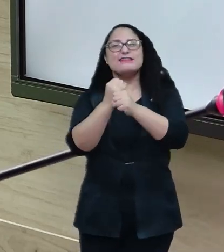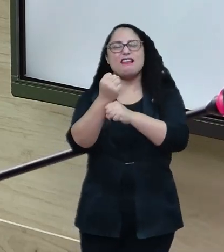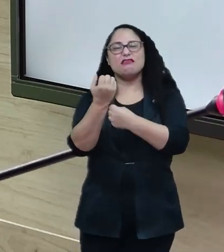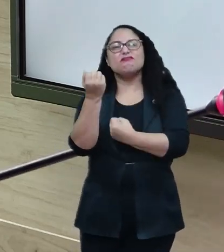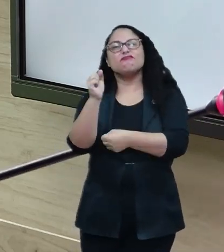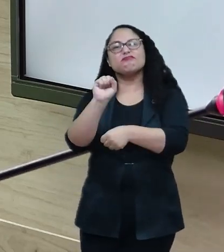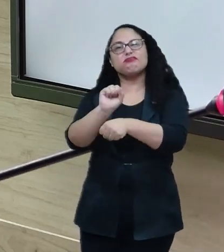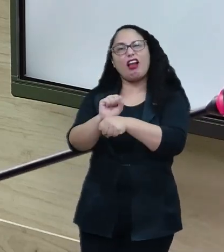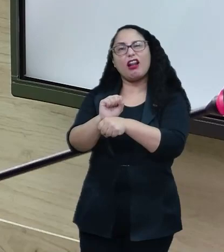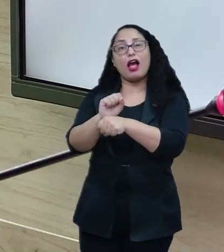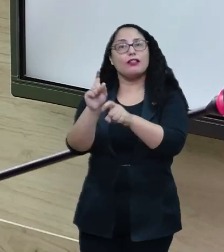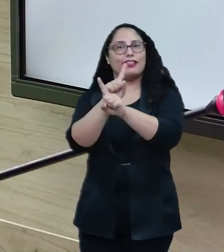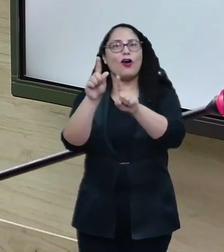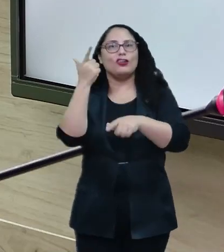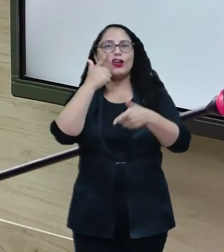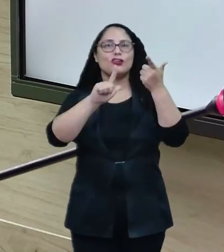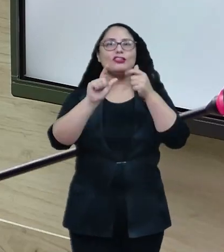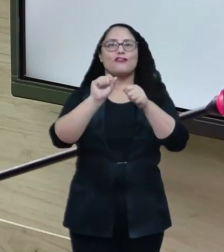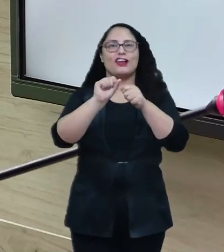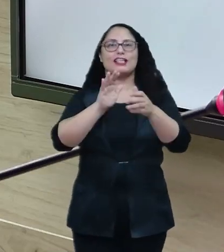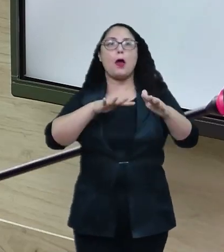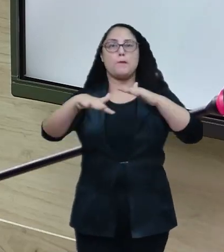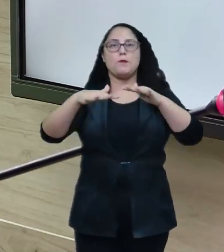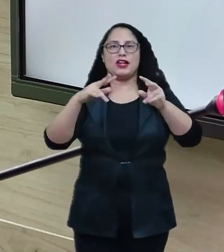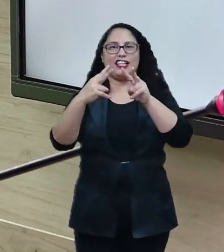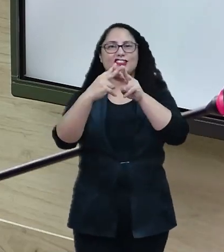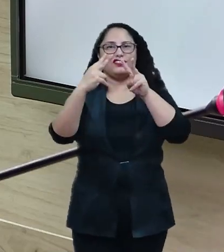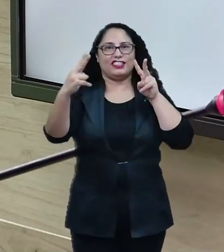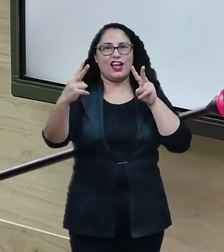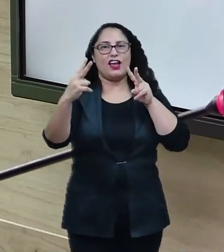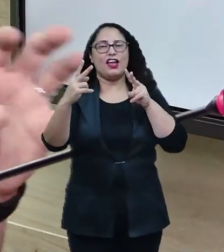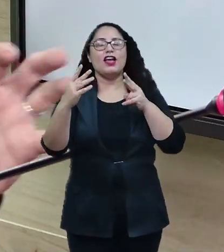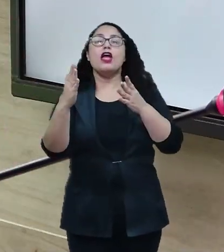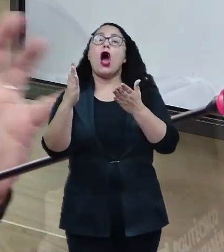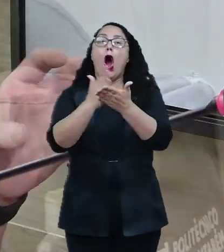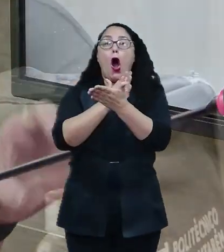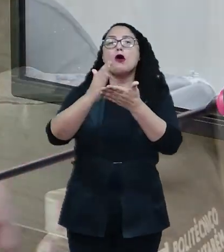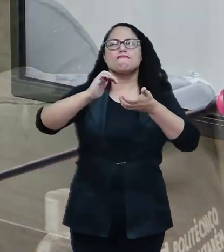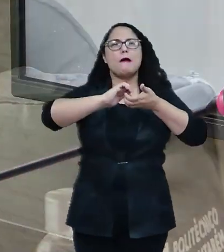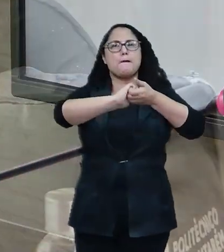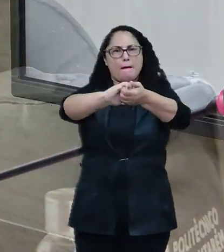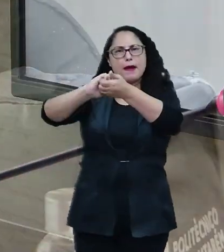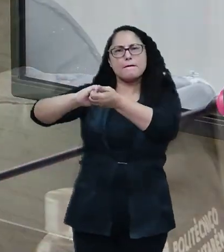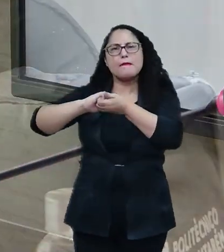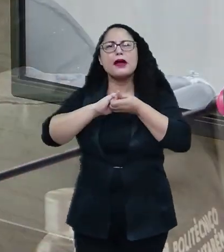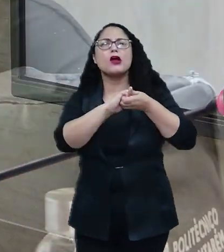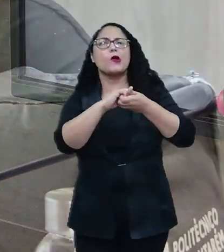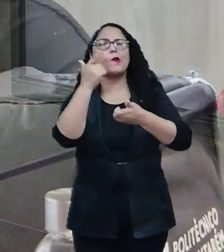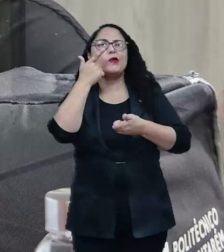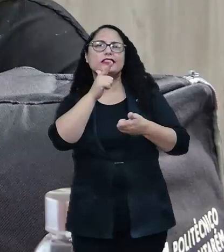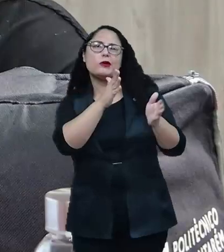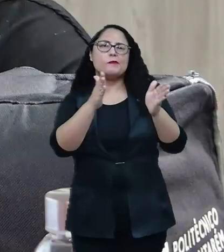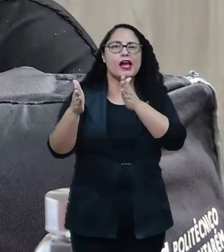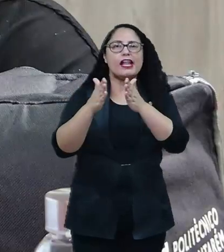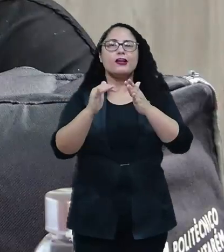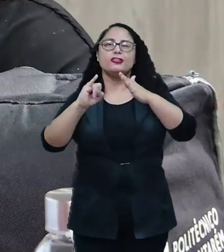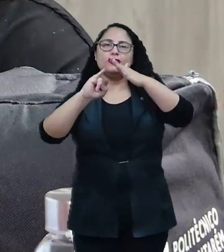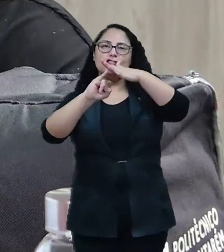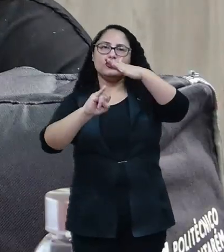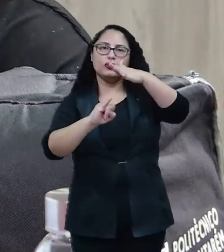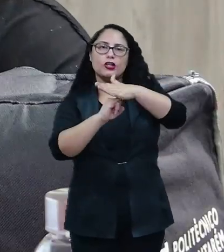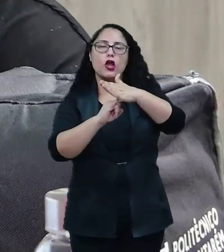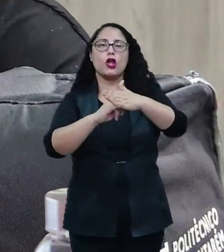né? Parado não, que a gente conseguiu fazer mobilidade virtual. Então, algumas parcerias legal. aconteceram nesse período, Sim. principalmente com